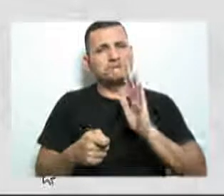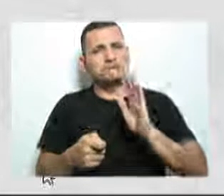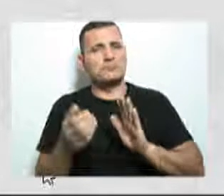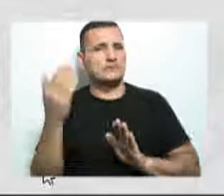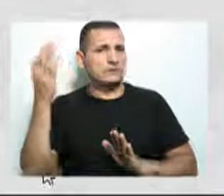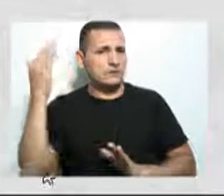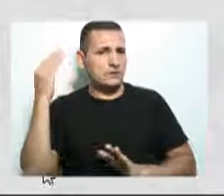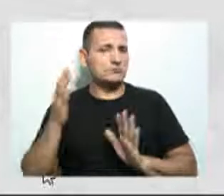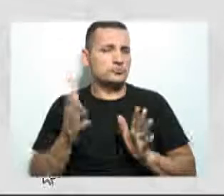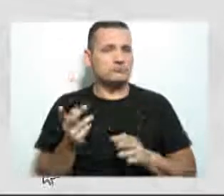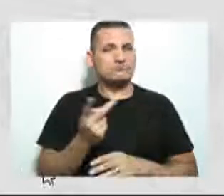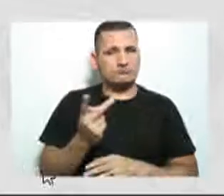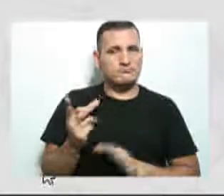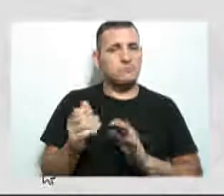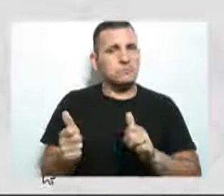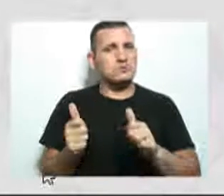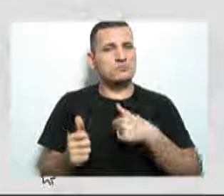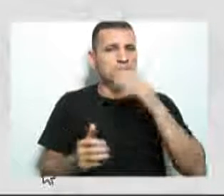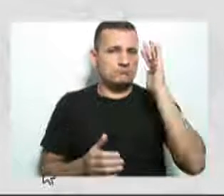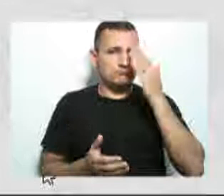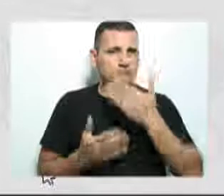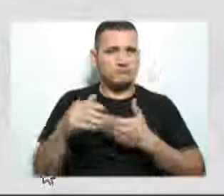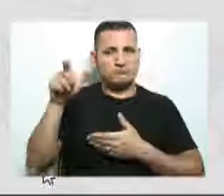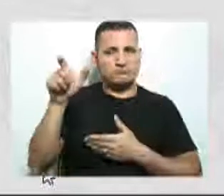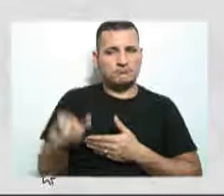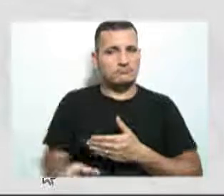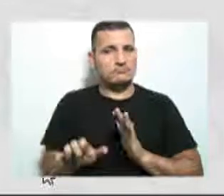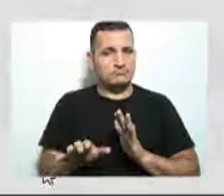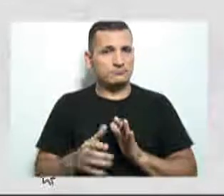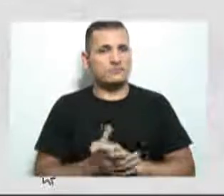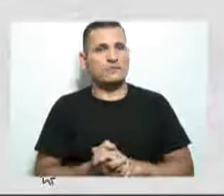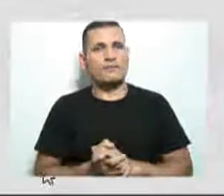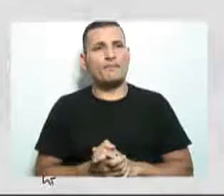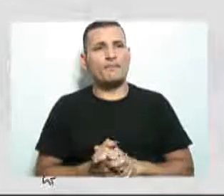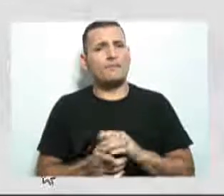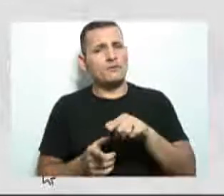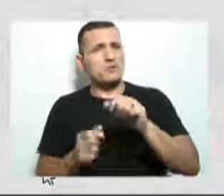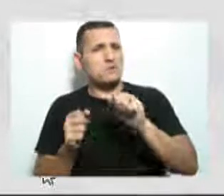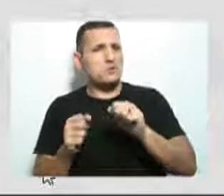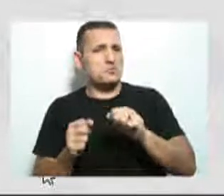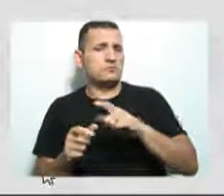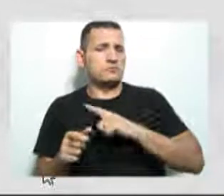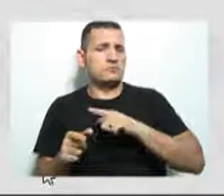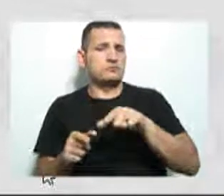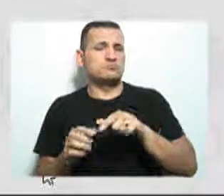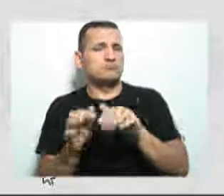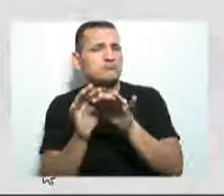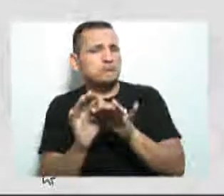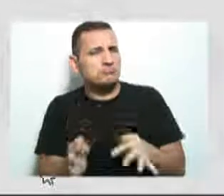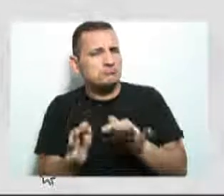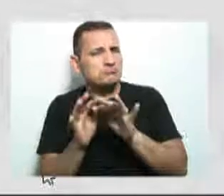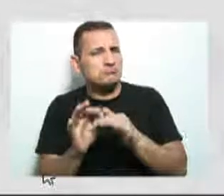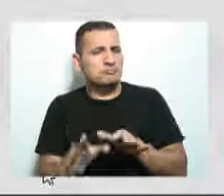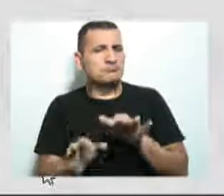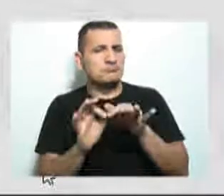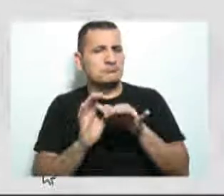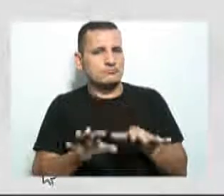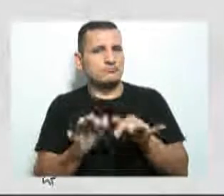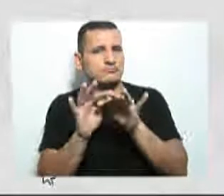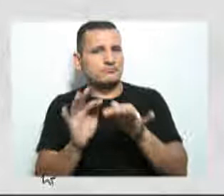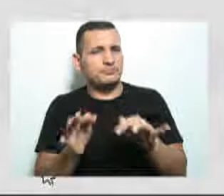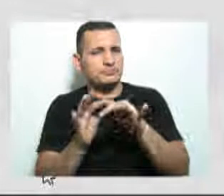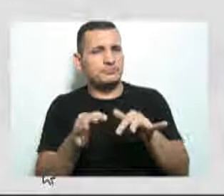e tal, então beleza, eu confio nele. Nesses casos, pode haver concessões baseadas na crença de que um dos lados